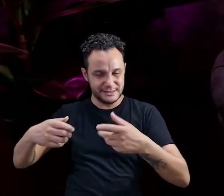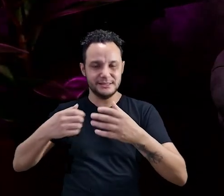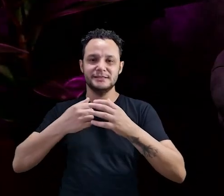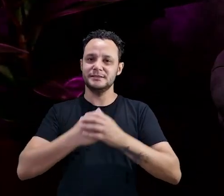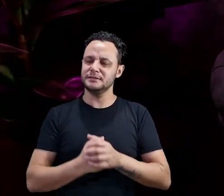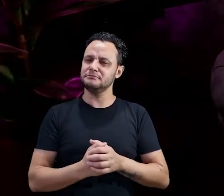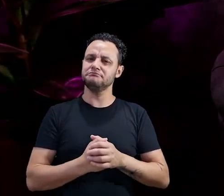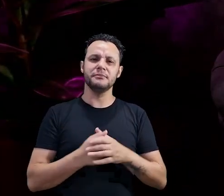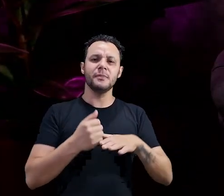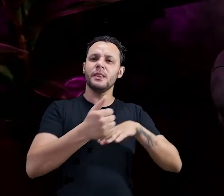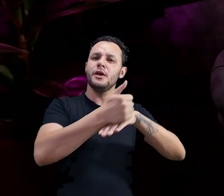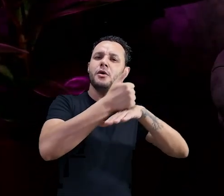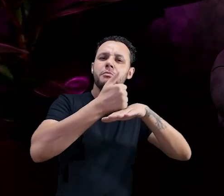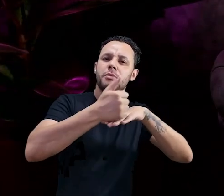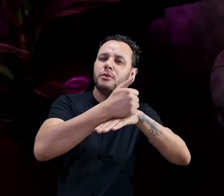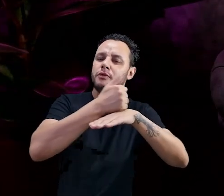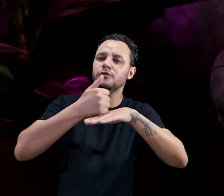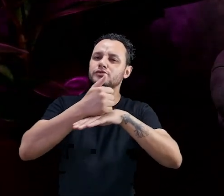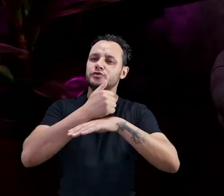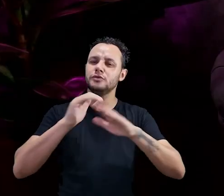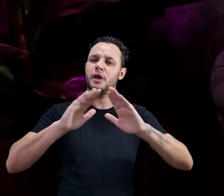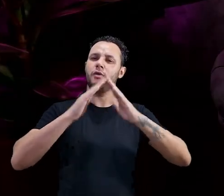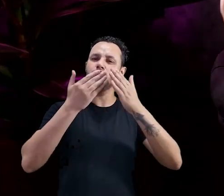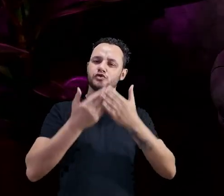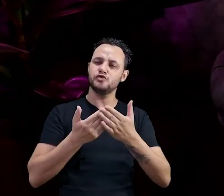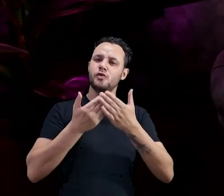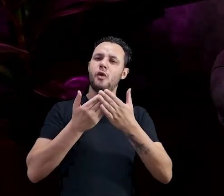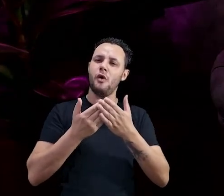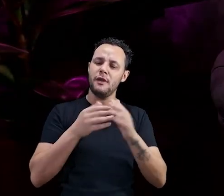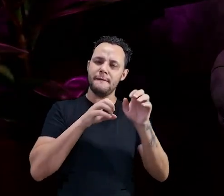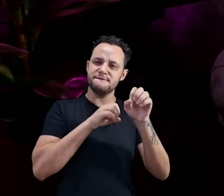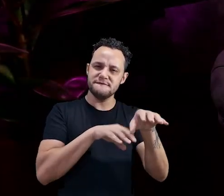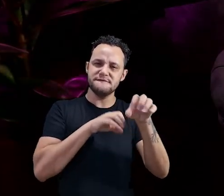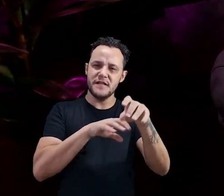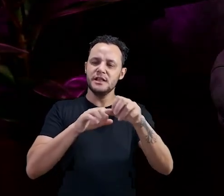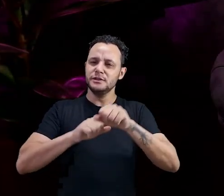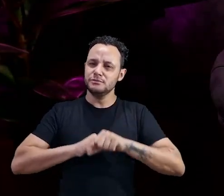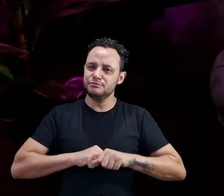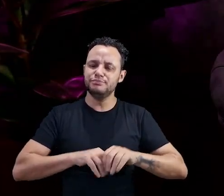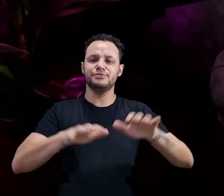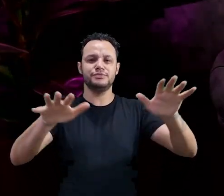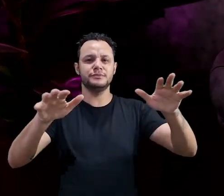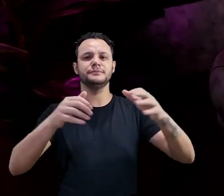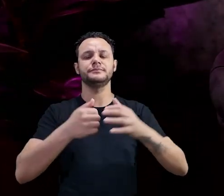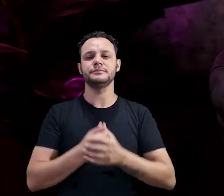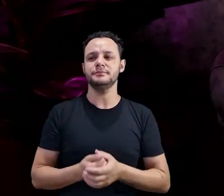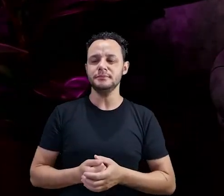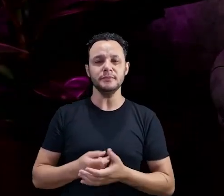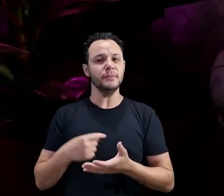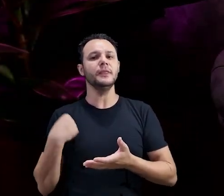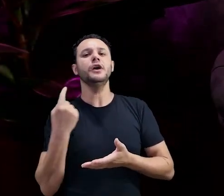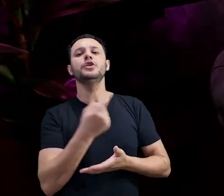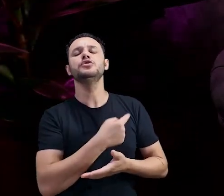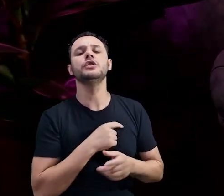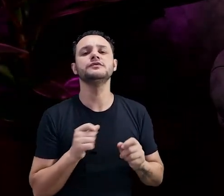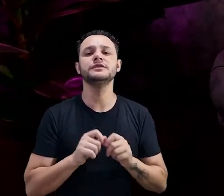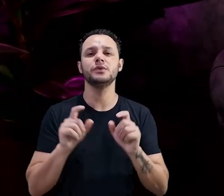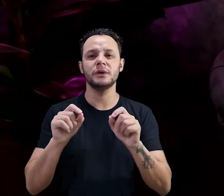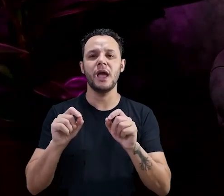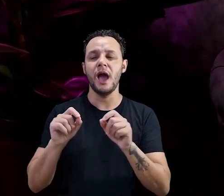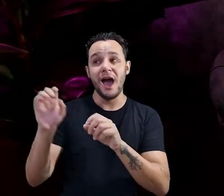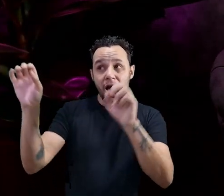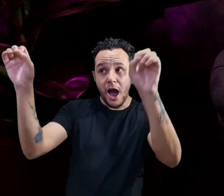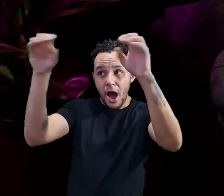um formador que vai trazer esse curso para a escola, que vai formar todo mundo. Nós vamos chamar a ambulância, nós vamos fazer uma